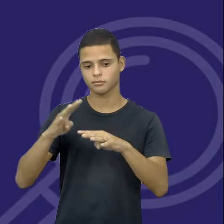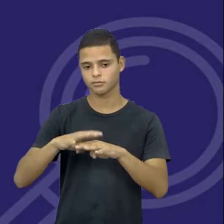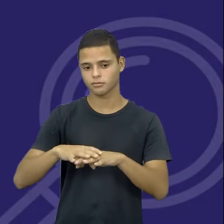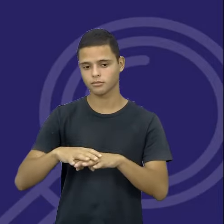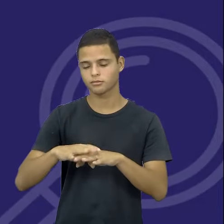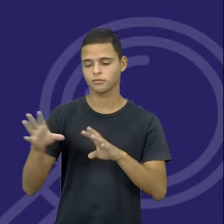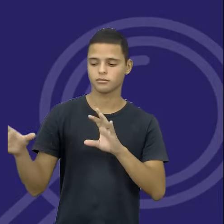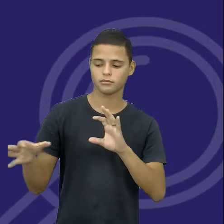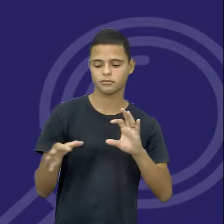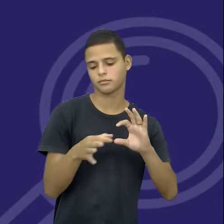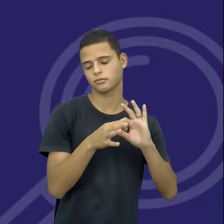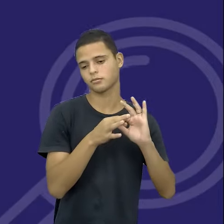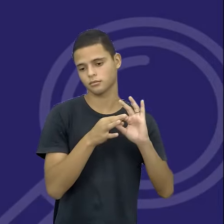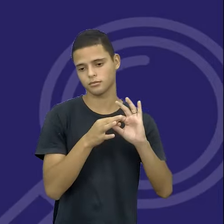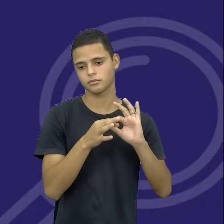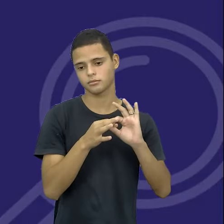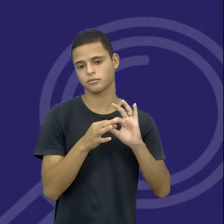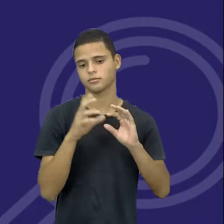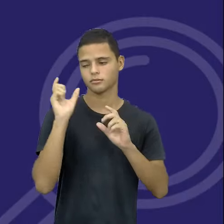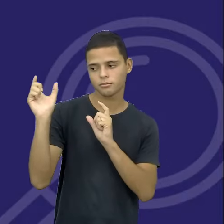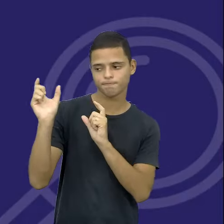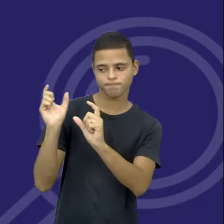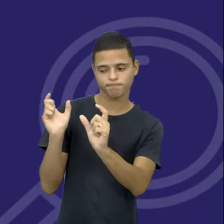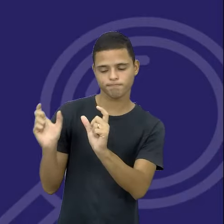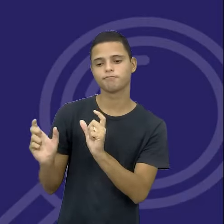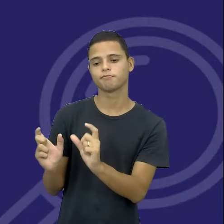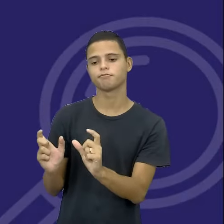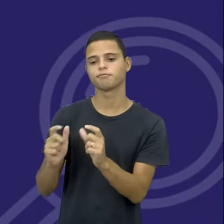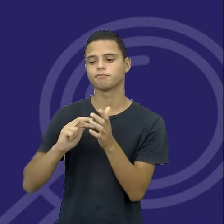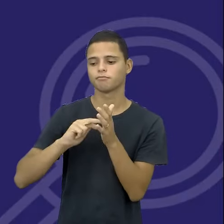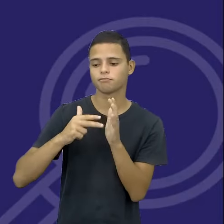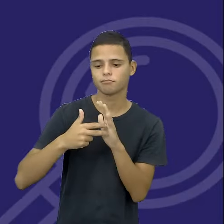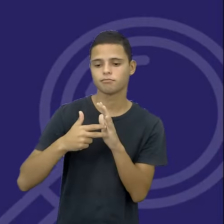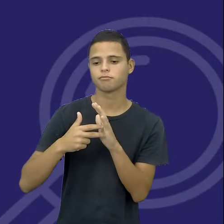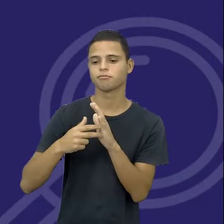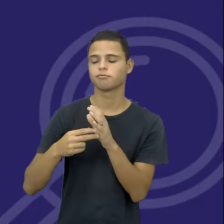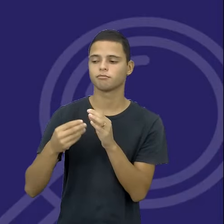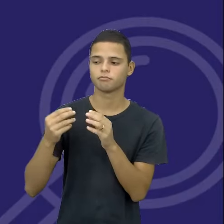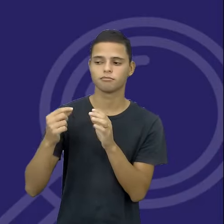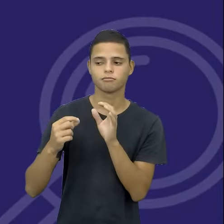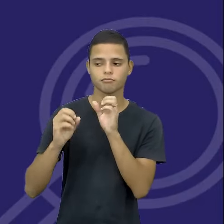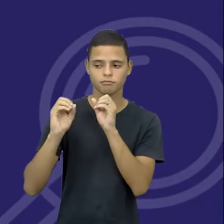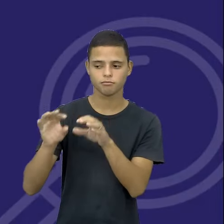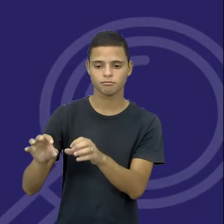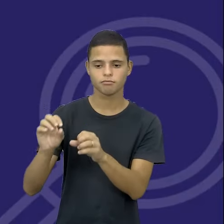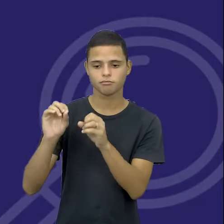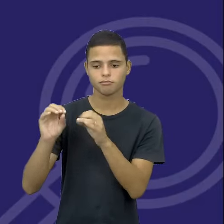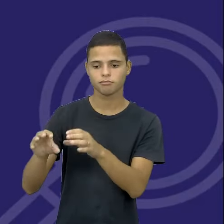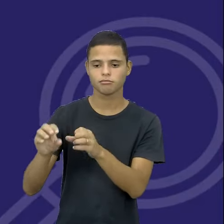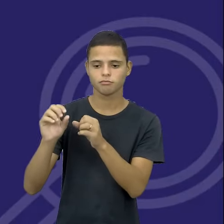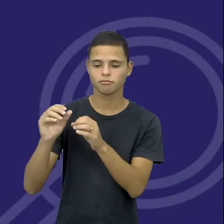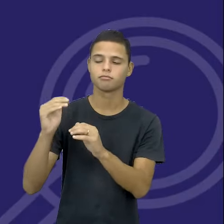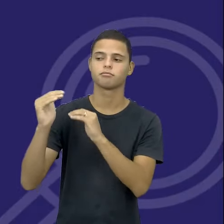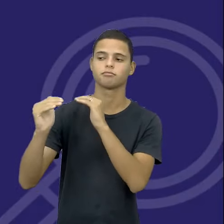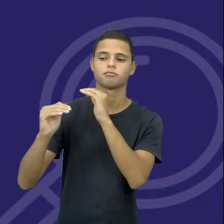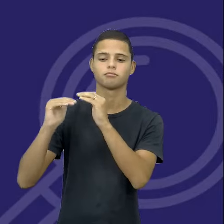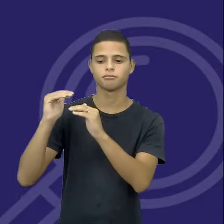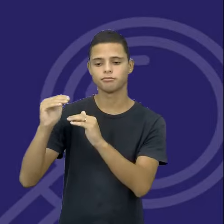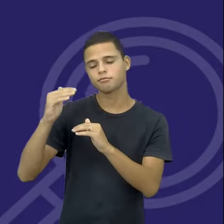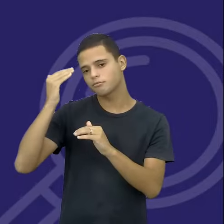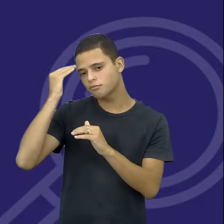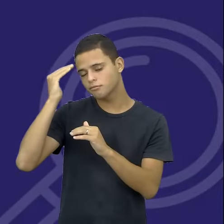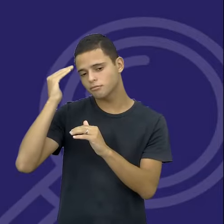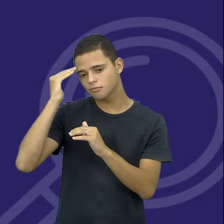está ligado, né, a essa palavra, a esse significado, tá? Entendendo que isso daí é o que vai